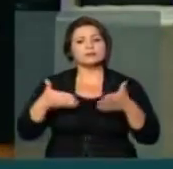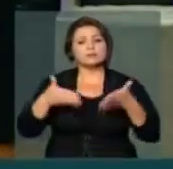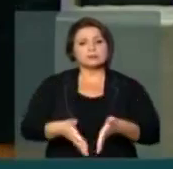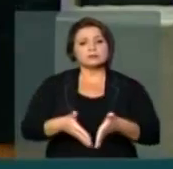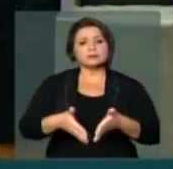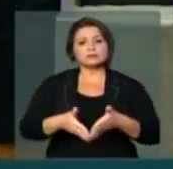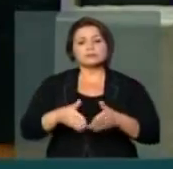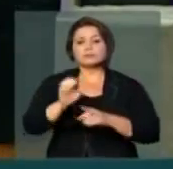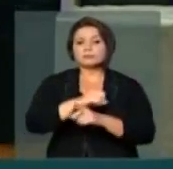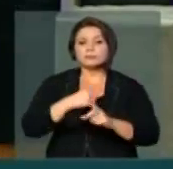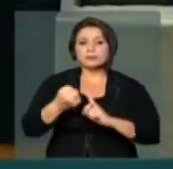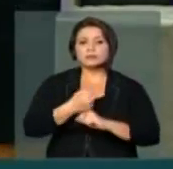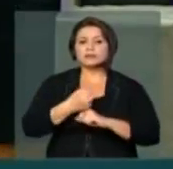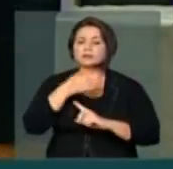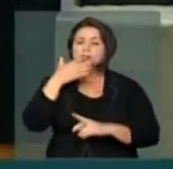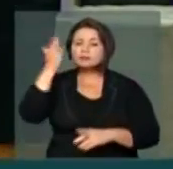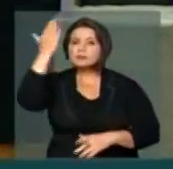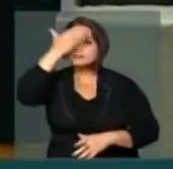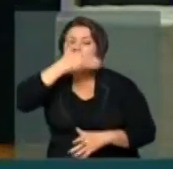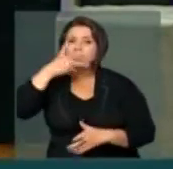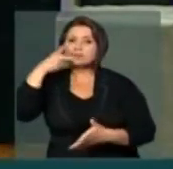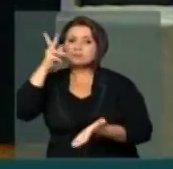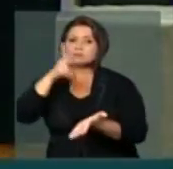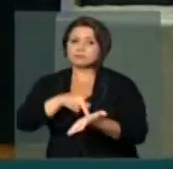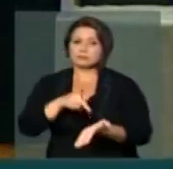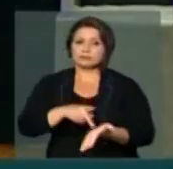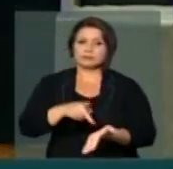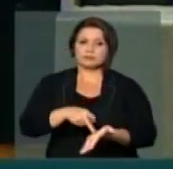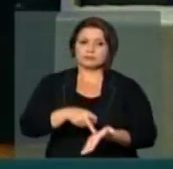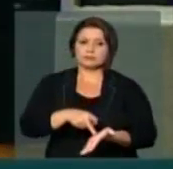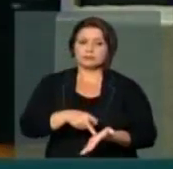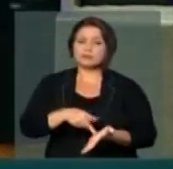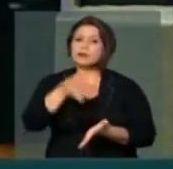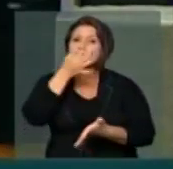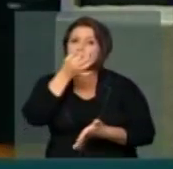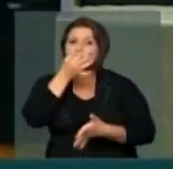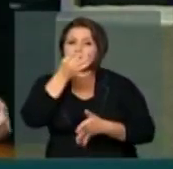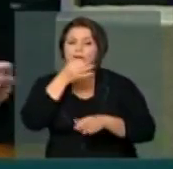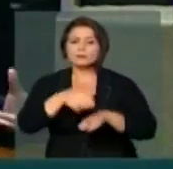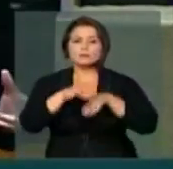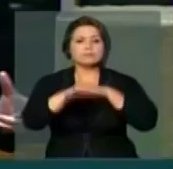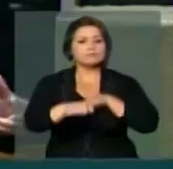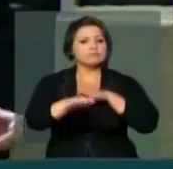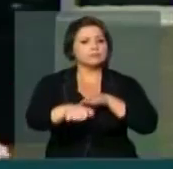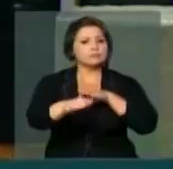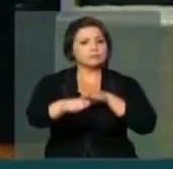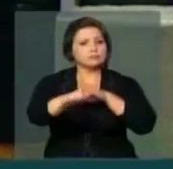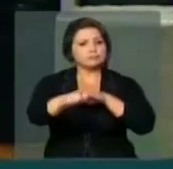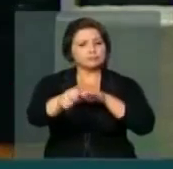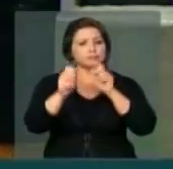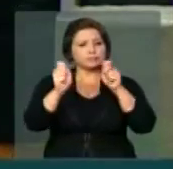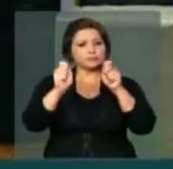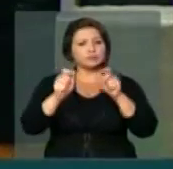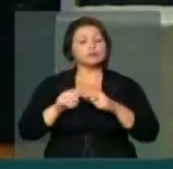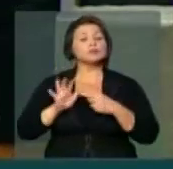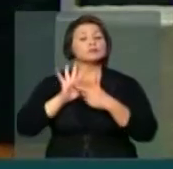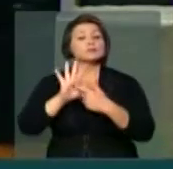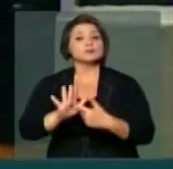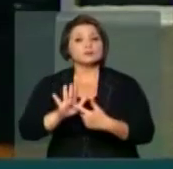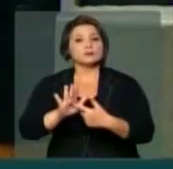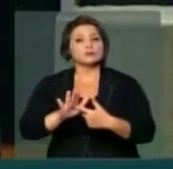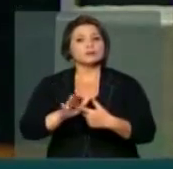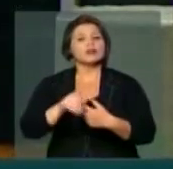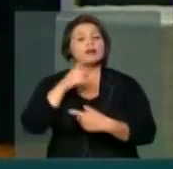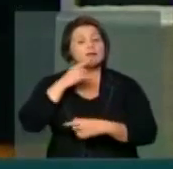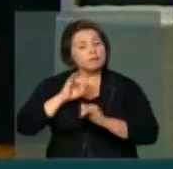direta da sociedade sejam uma realidade. As manifestações de 2013 trouxeram esse como